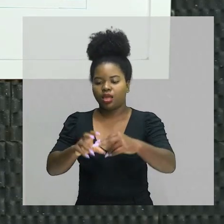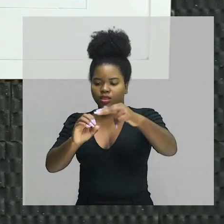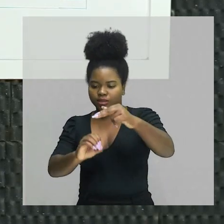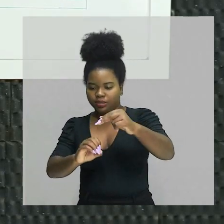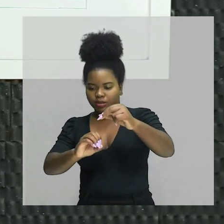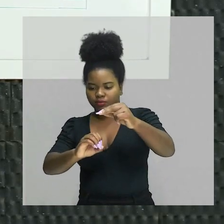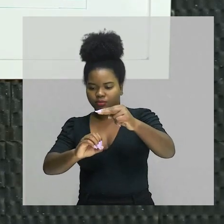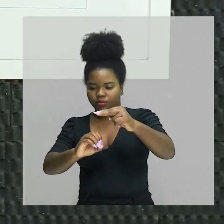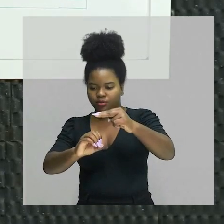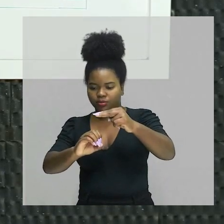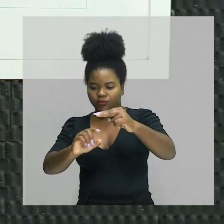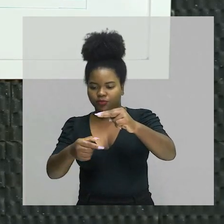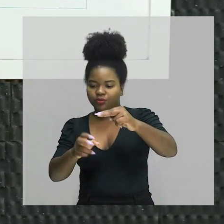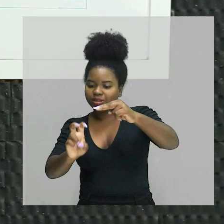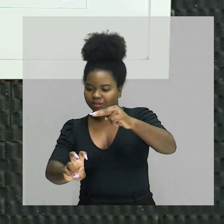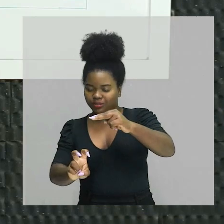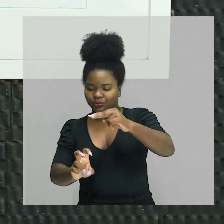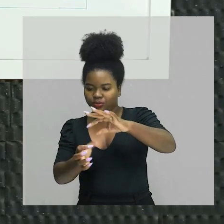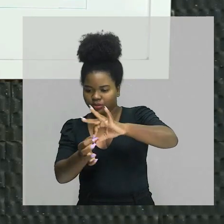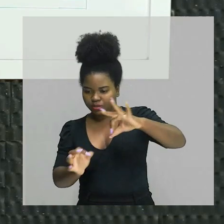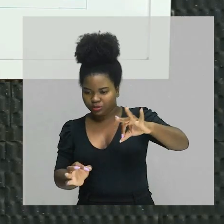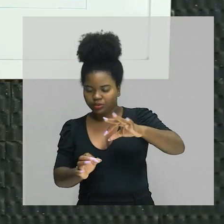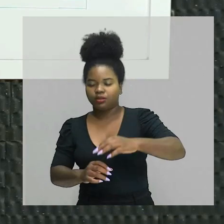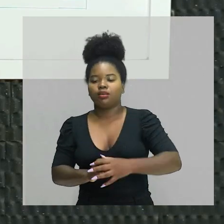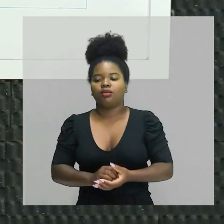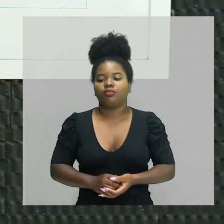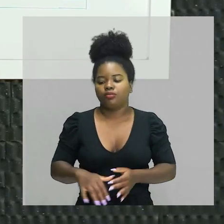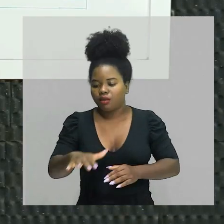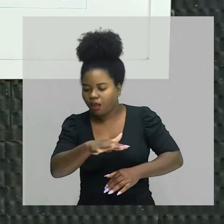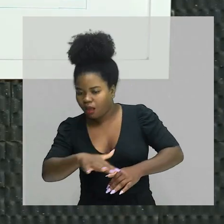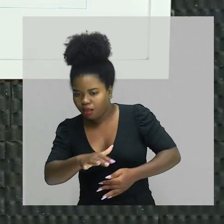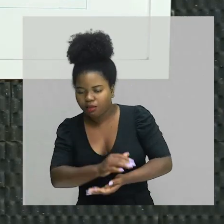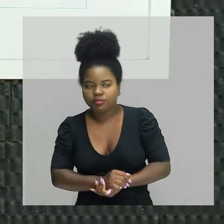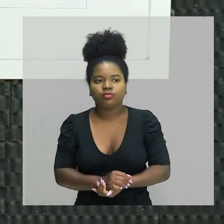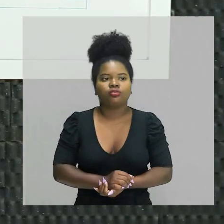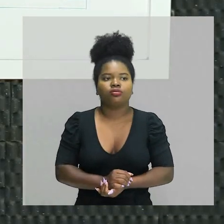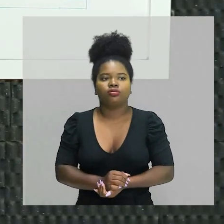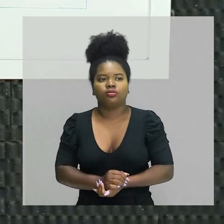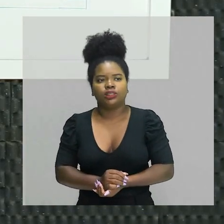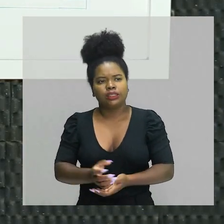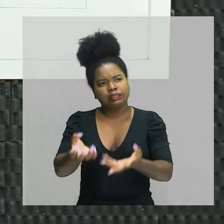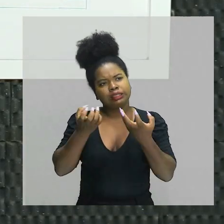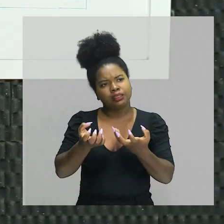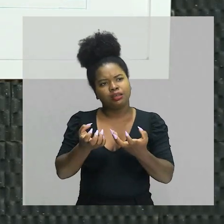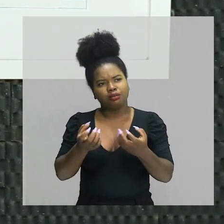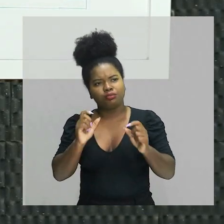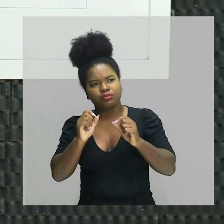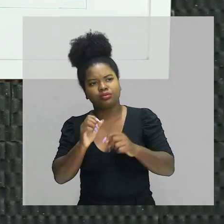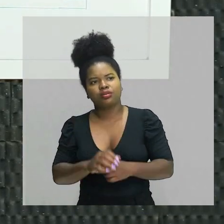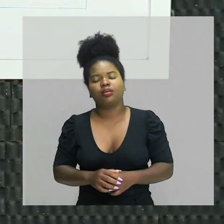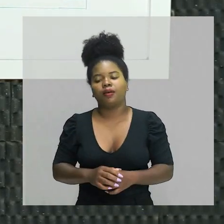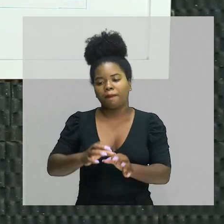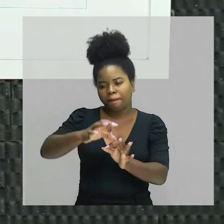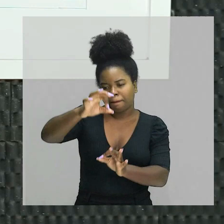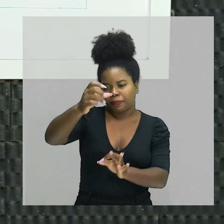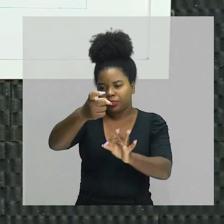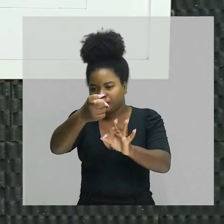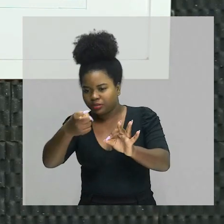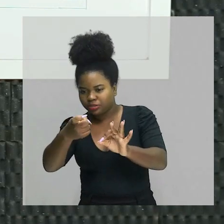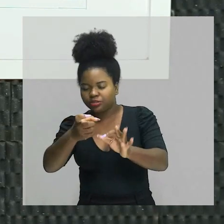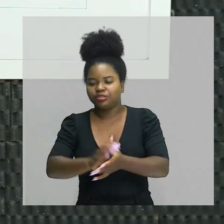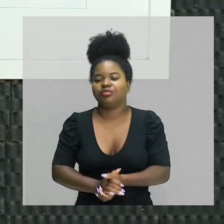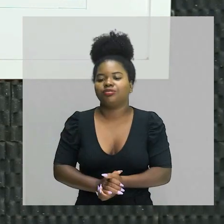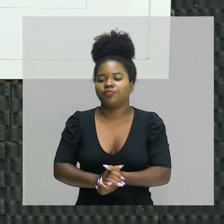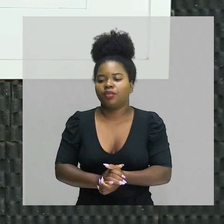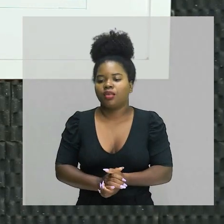0,5 metros do solo. Galera, ele quer saber essa medida daqui, ó, que é justamente a